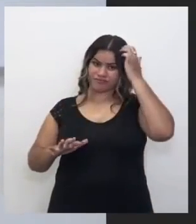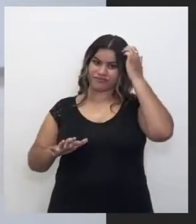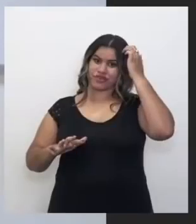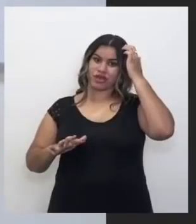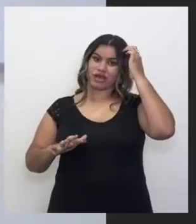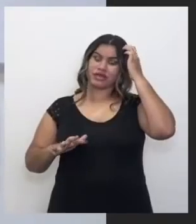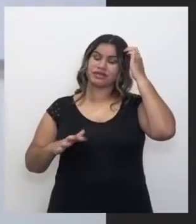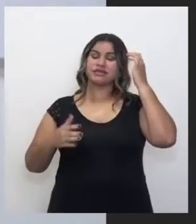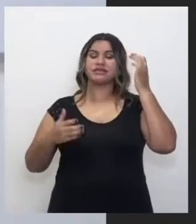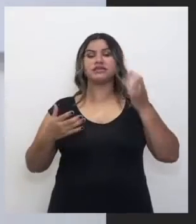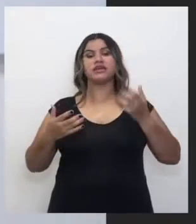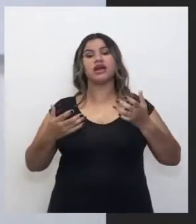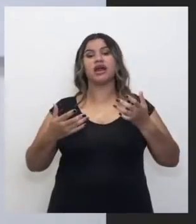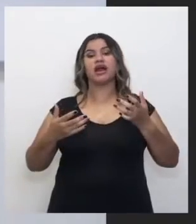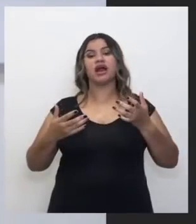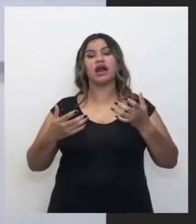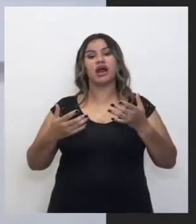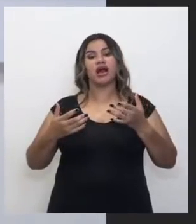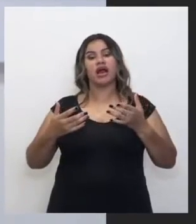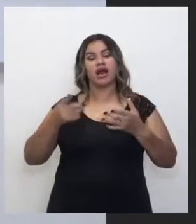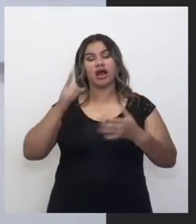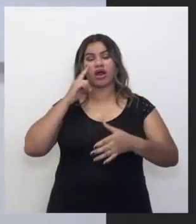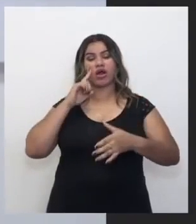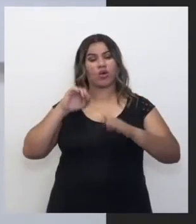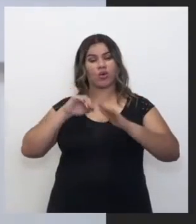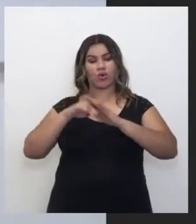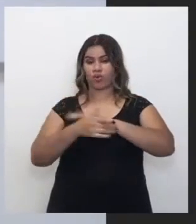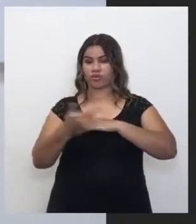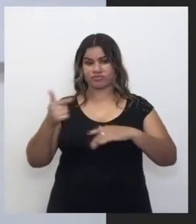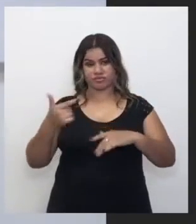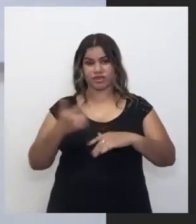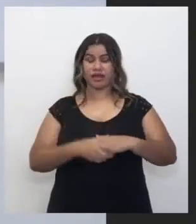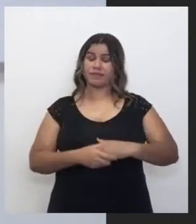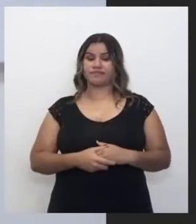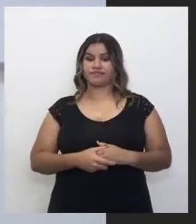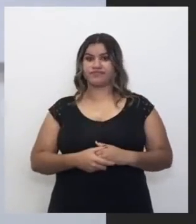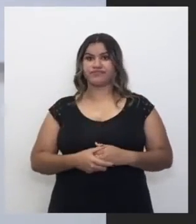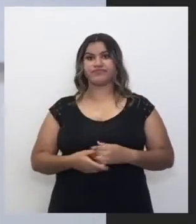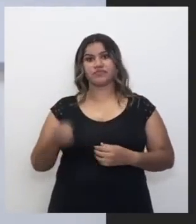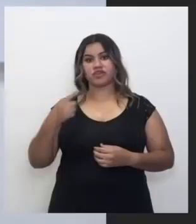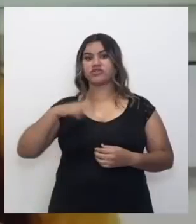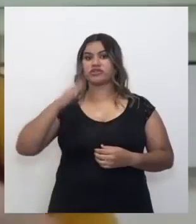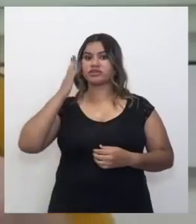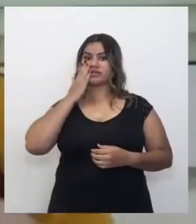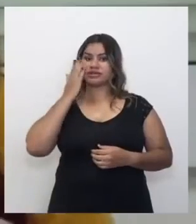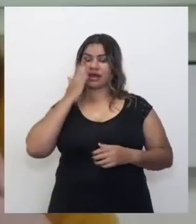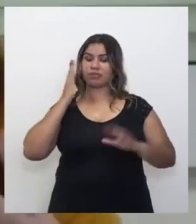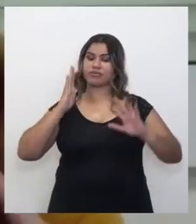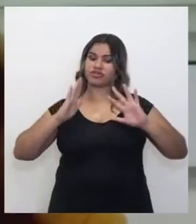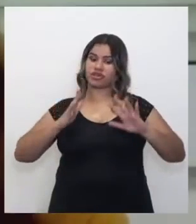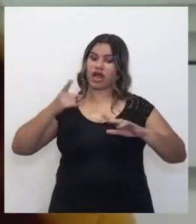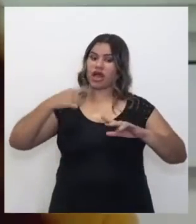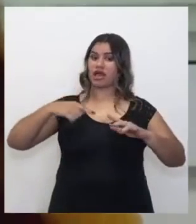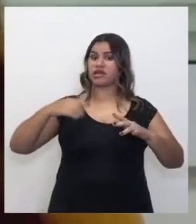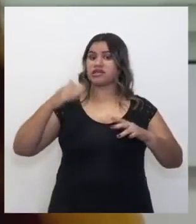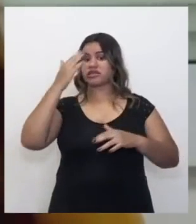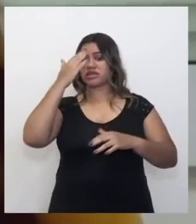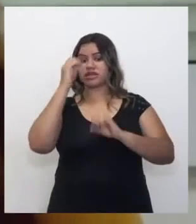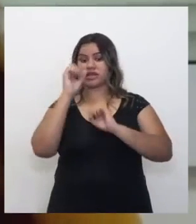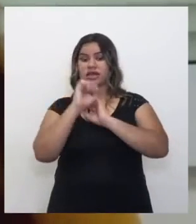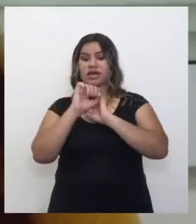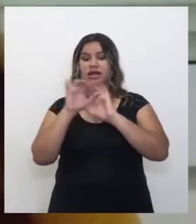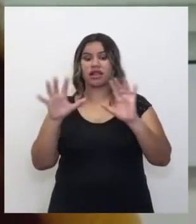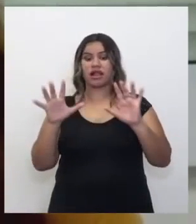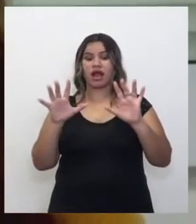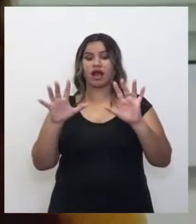cotidiana. E aí, já que a gente já sabe disso, seria interessante se a gente entendesse um pouquinho